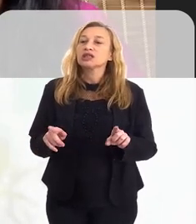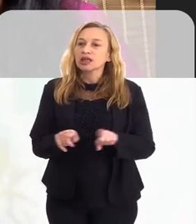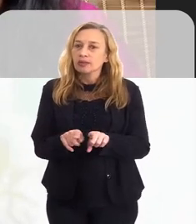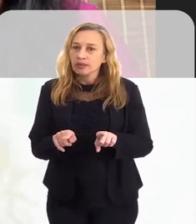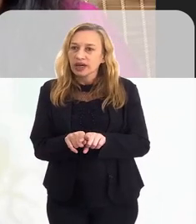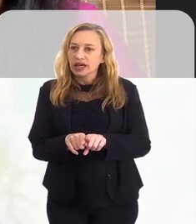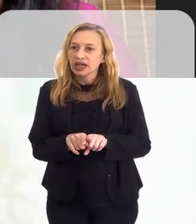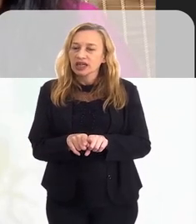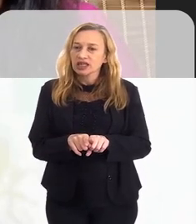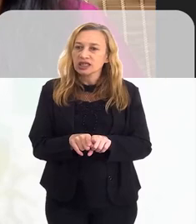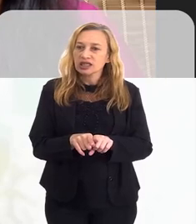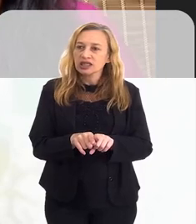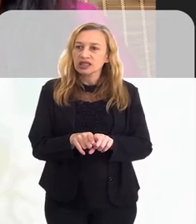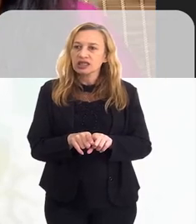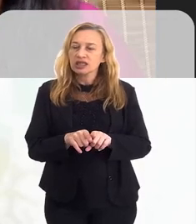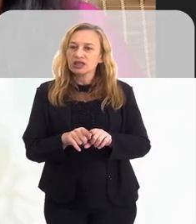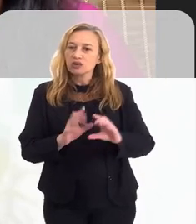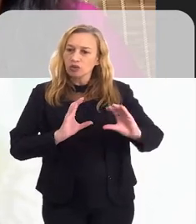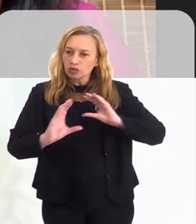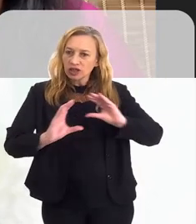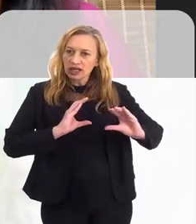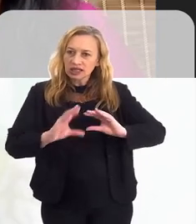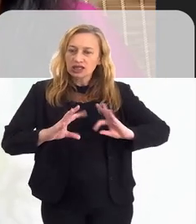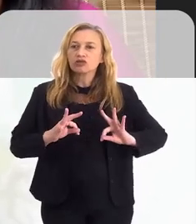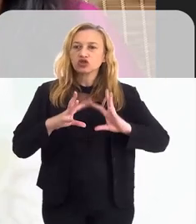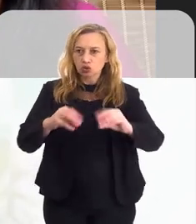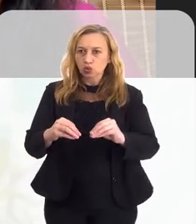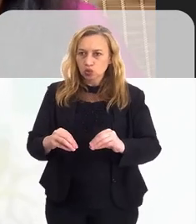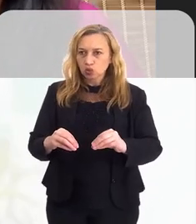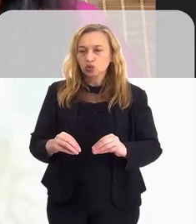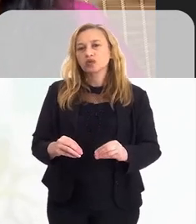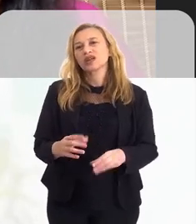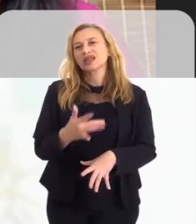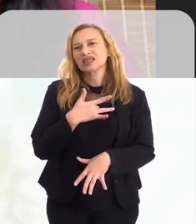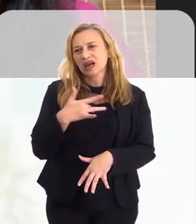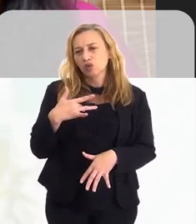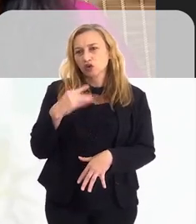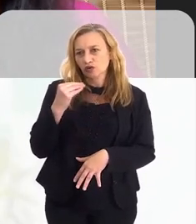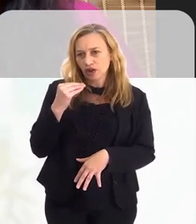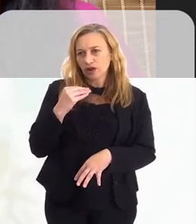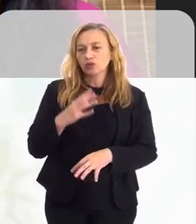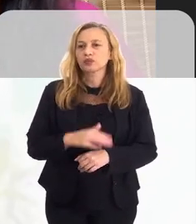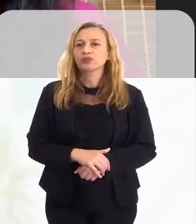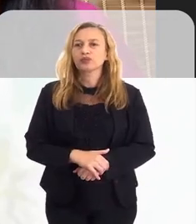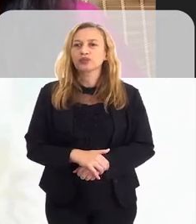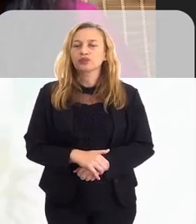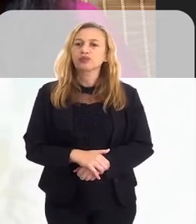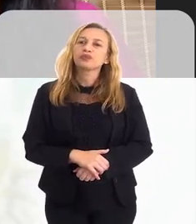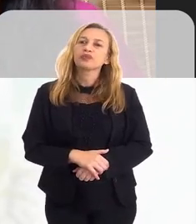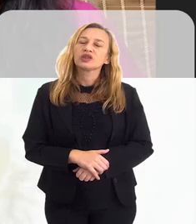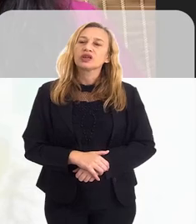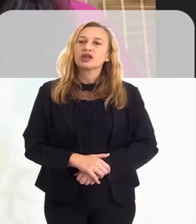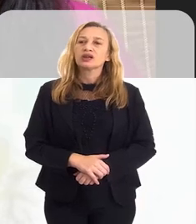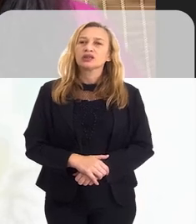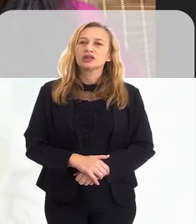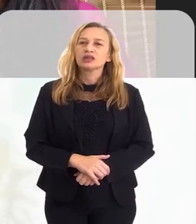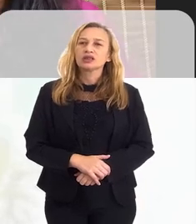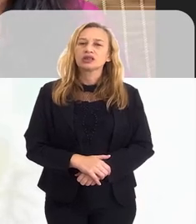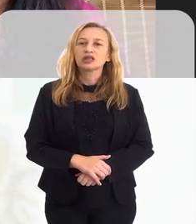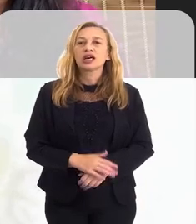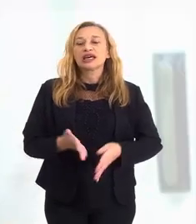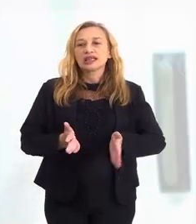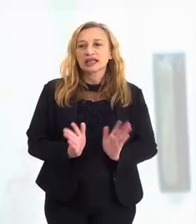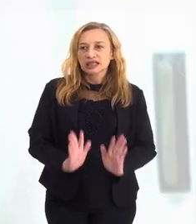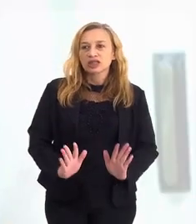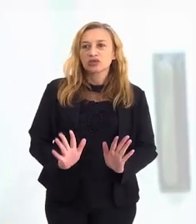né, de sair, de interagir, não. Demandas de saúde, ele tem questões de saúde ainda por serem, né, atendidas.